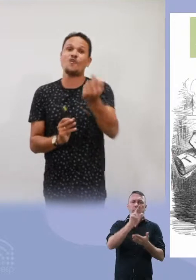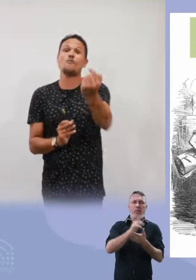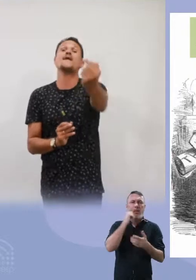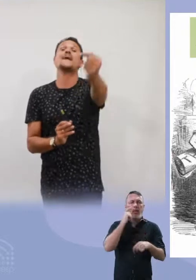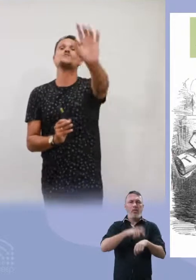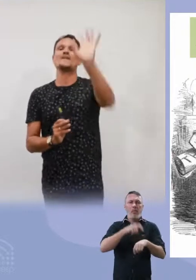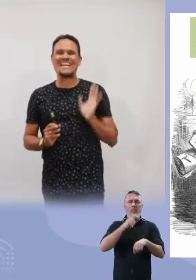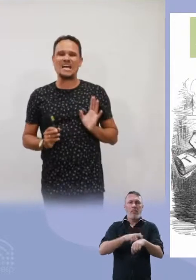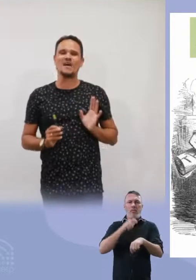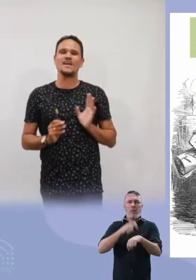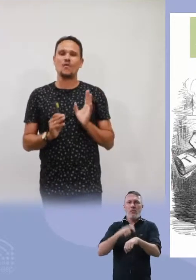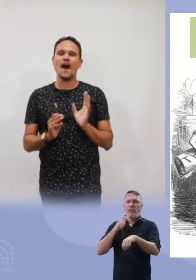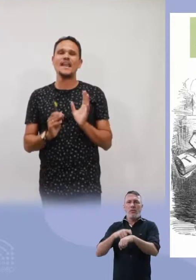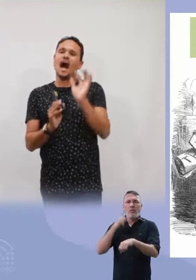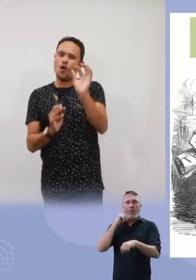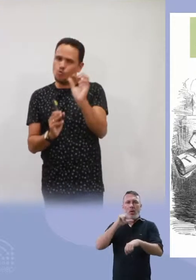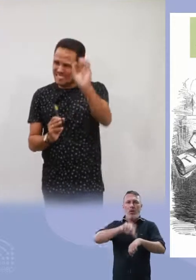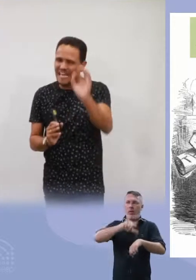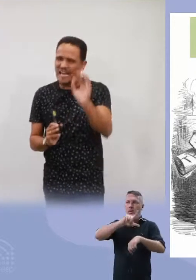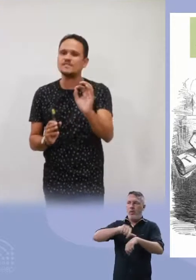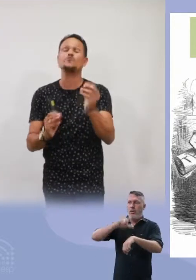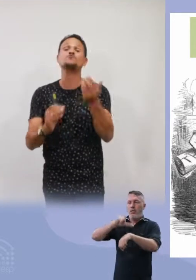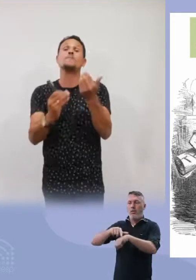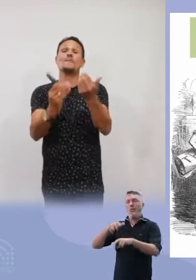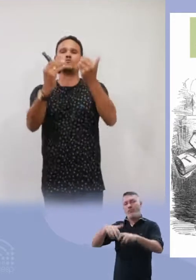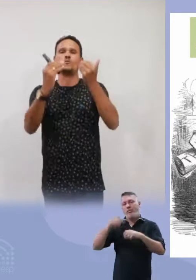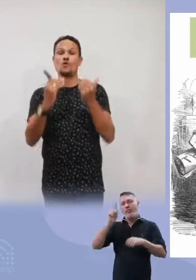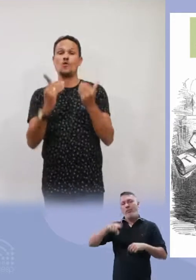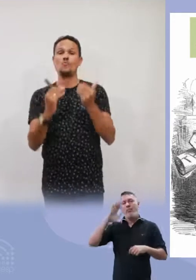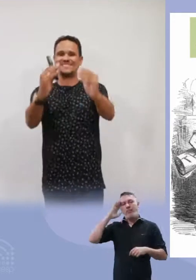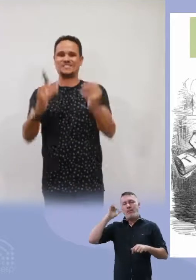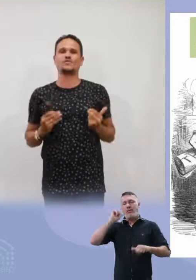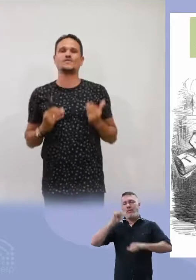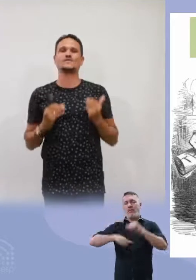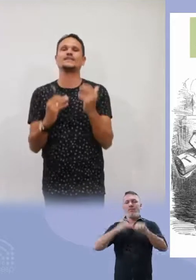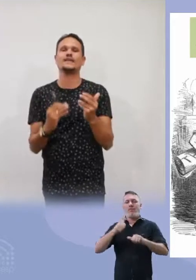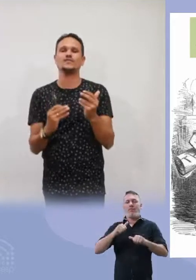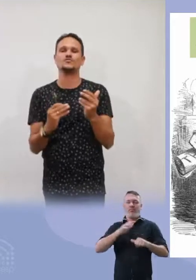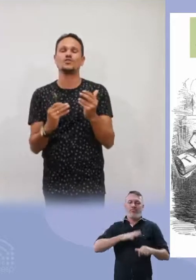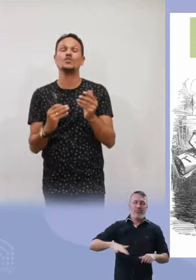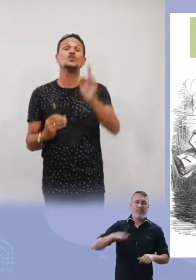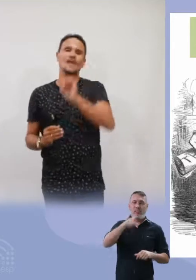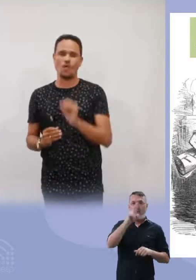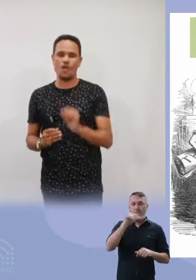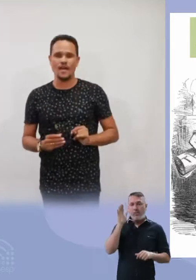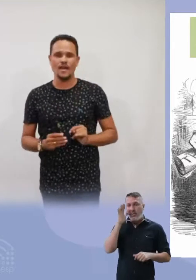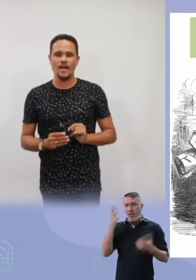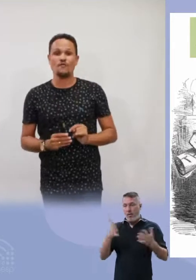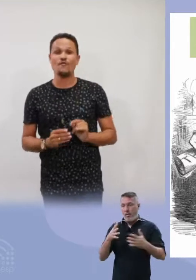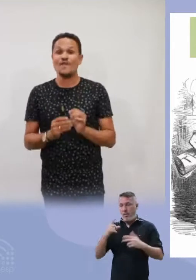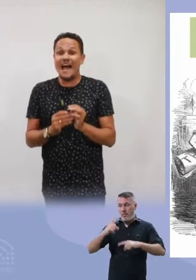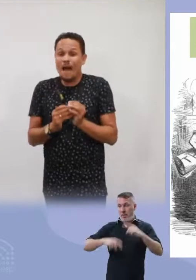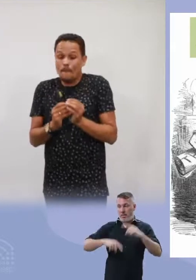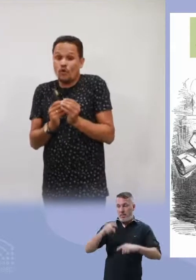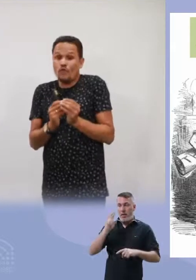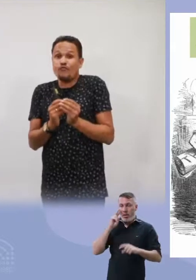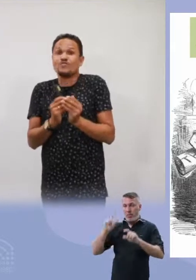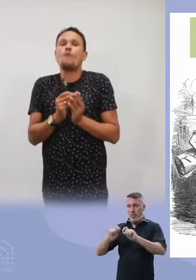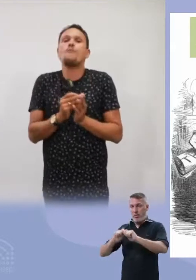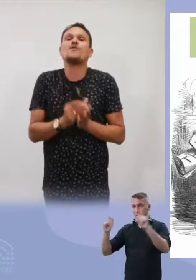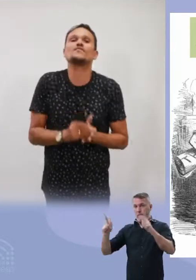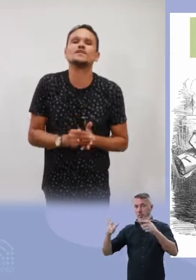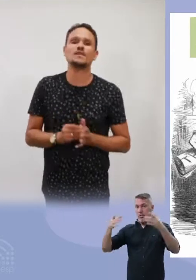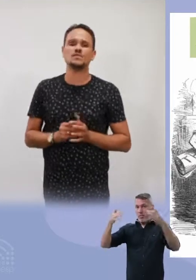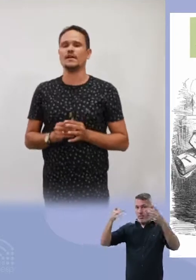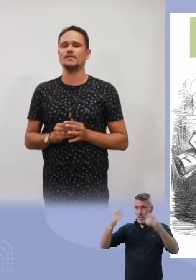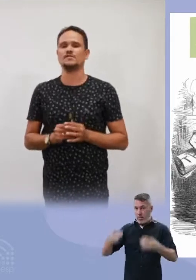Você vai acompanhar no material aí agora alguns detalhezinhos, mas o que eu preciso que você entenda é isso. Só que agora, vamos aprofundar